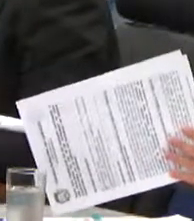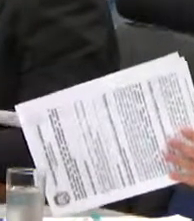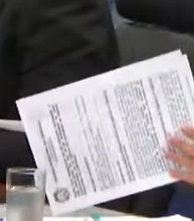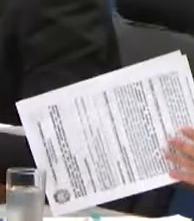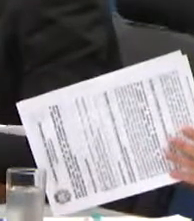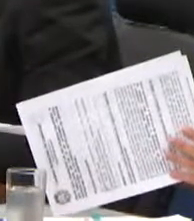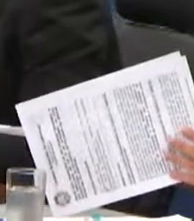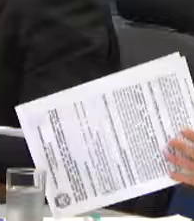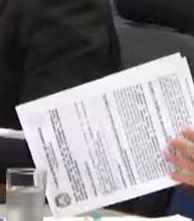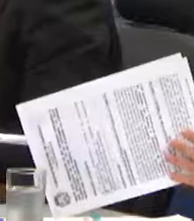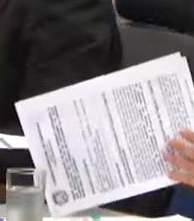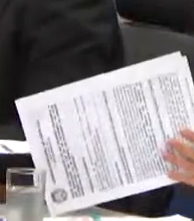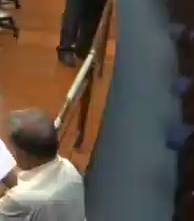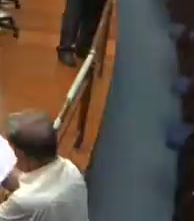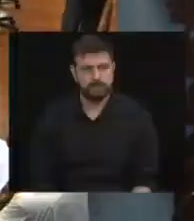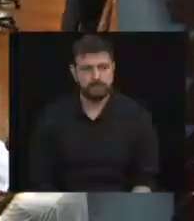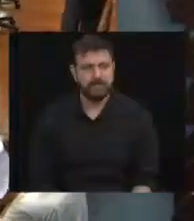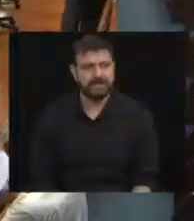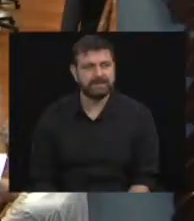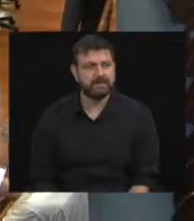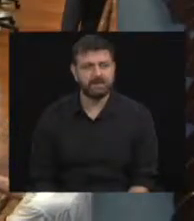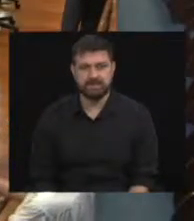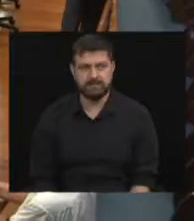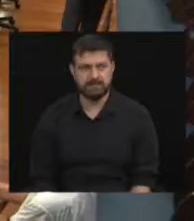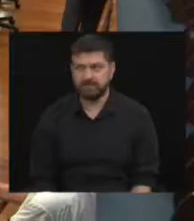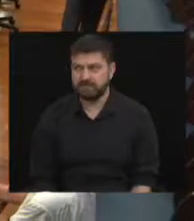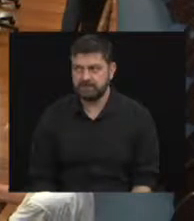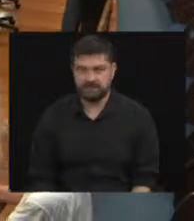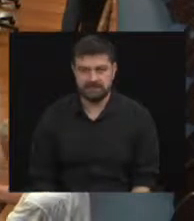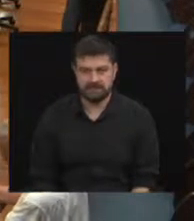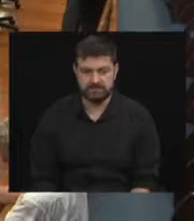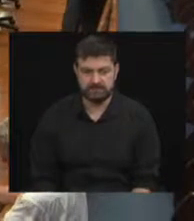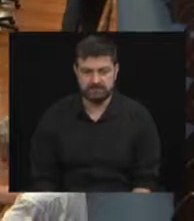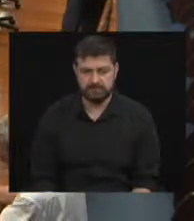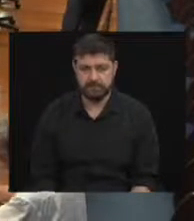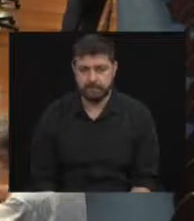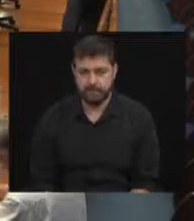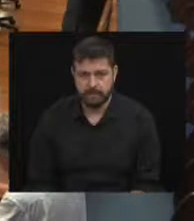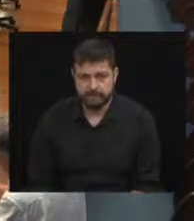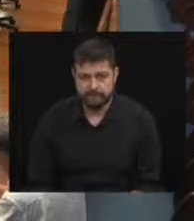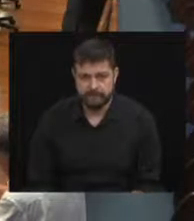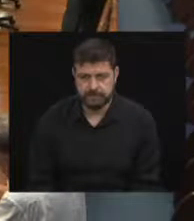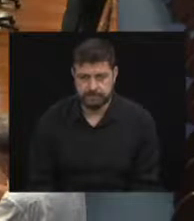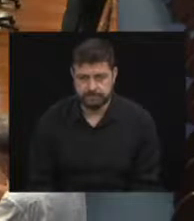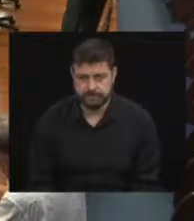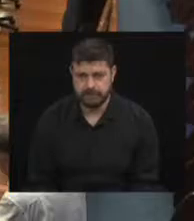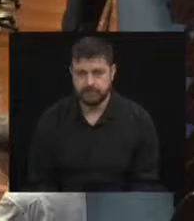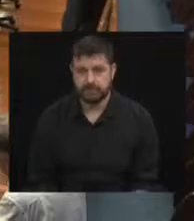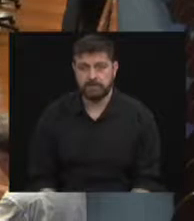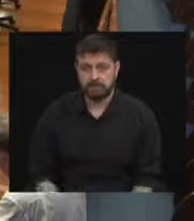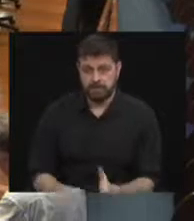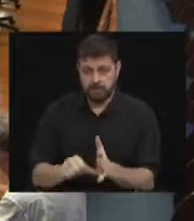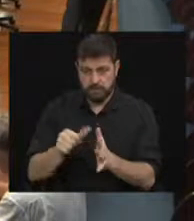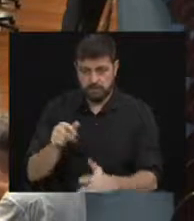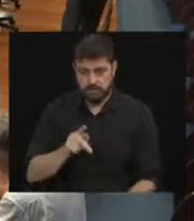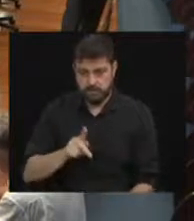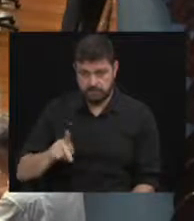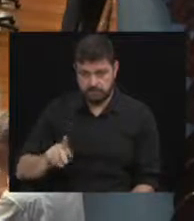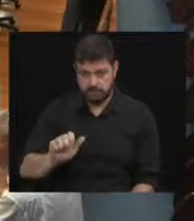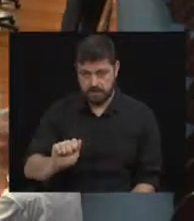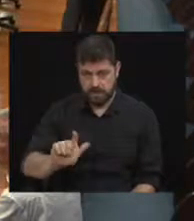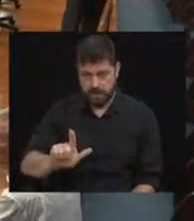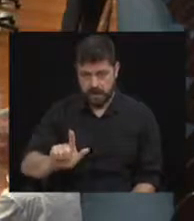Executivo, 15 requerimentos e 1 projeto, senhor presidente. E tem 2, leitura de informações. Senhor presidente, vereador Rafa